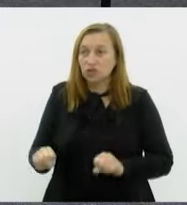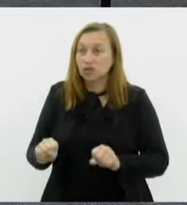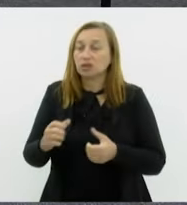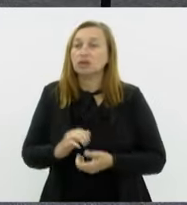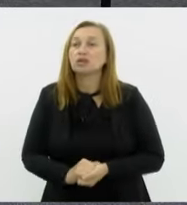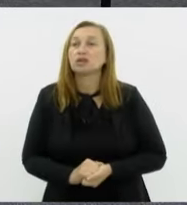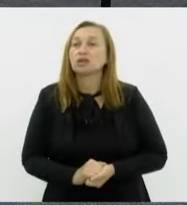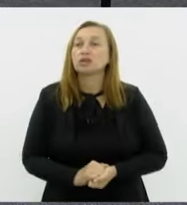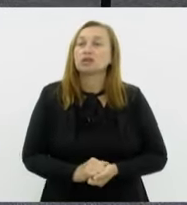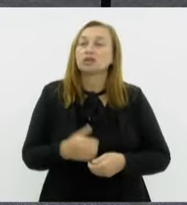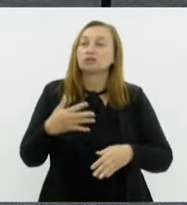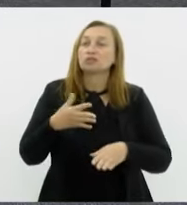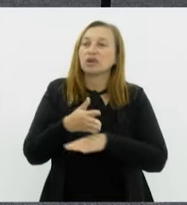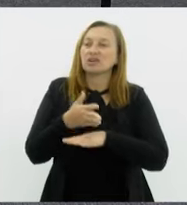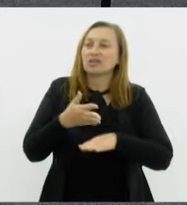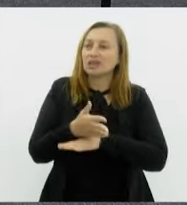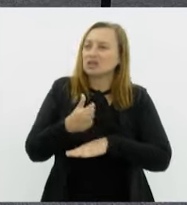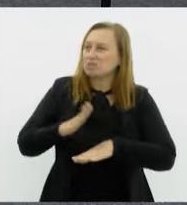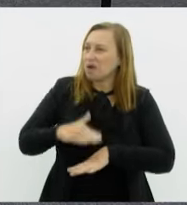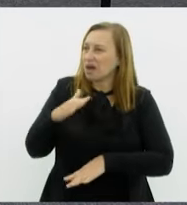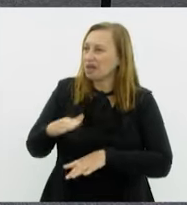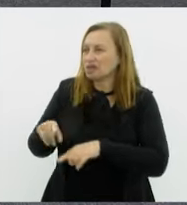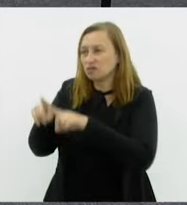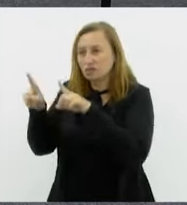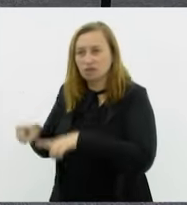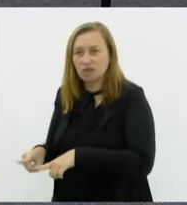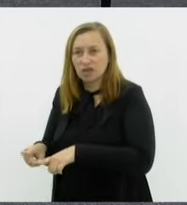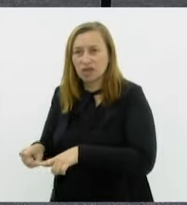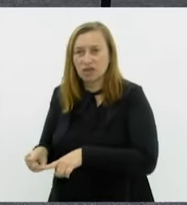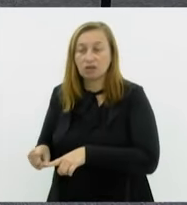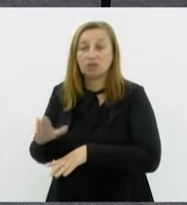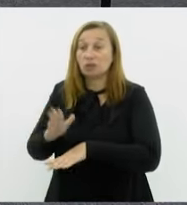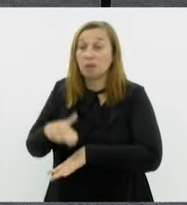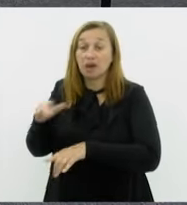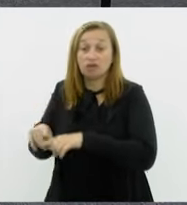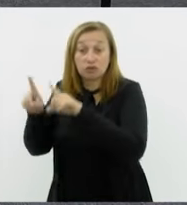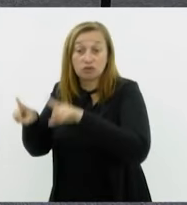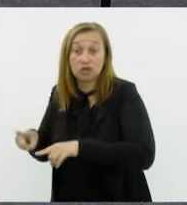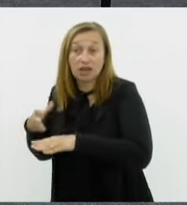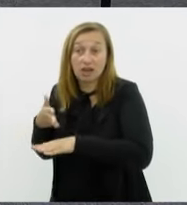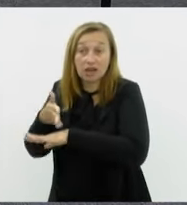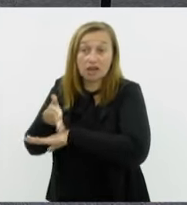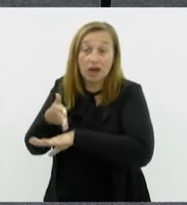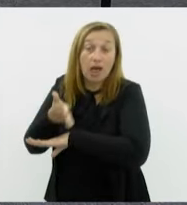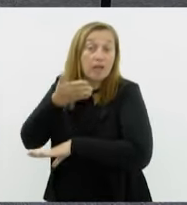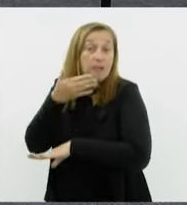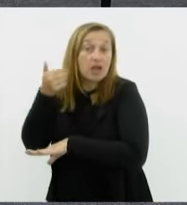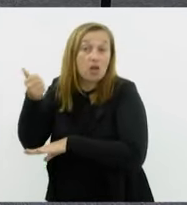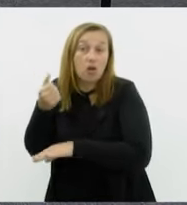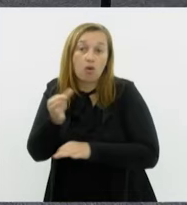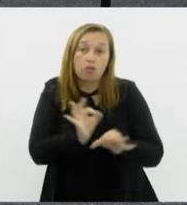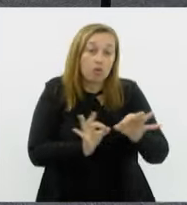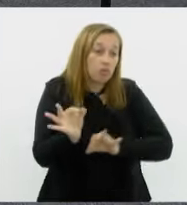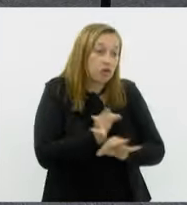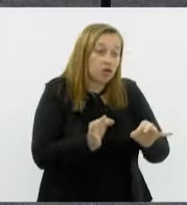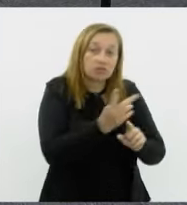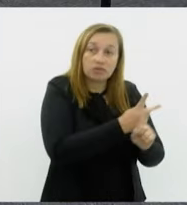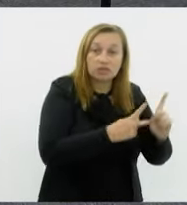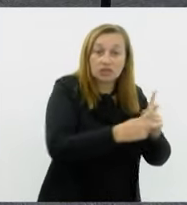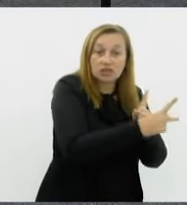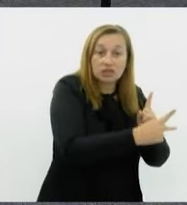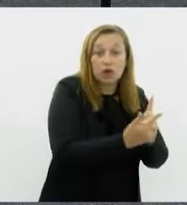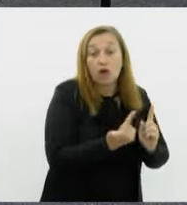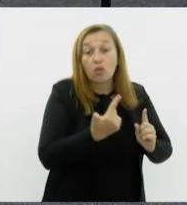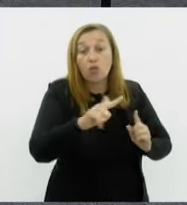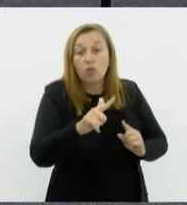porque está entrando mais funcionário, não. Quanto mais funcionário entrar, é melhor para o plano previdenciário. O outro está morto